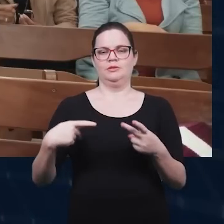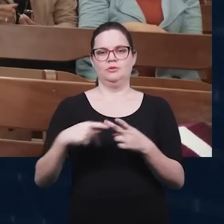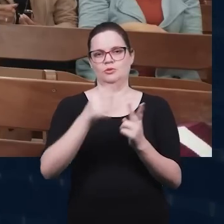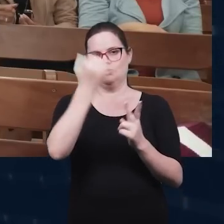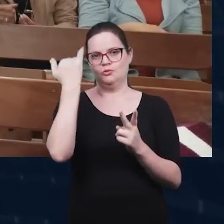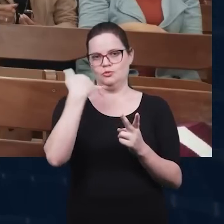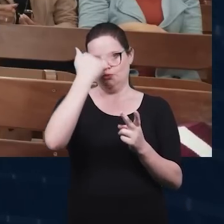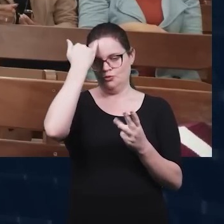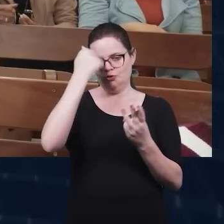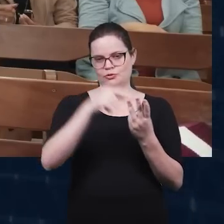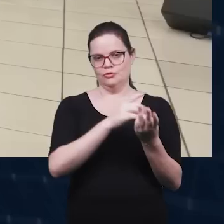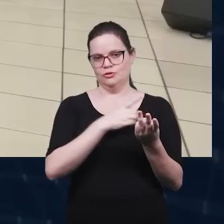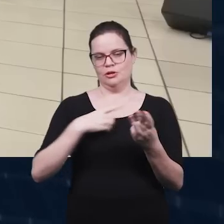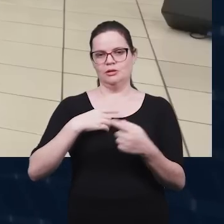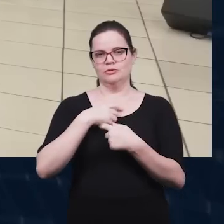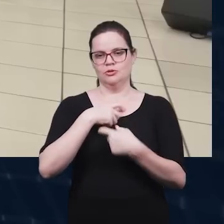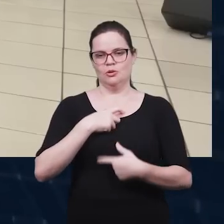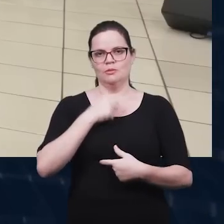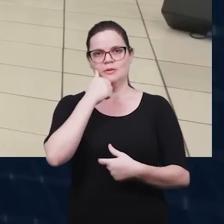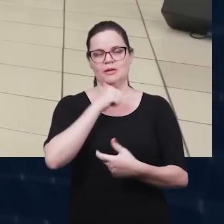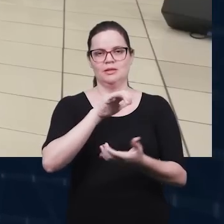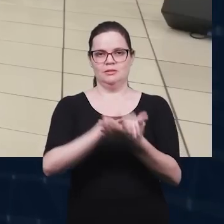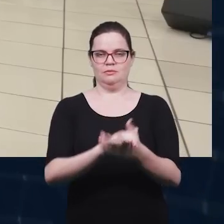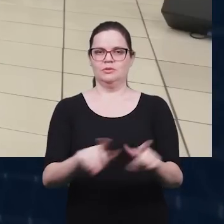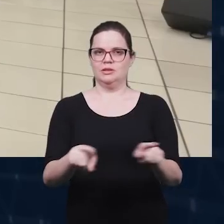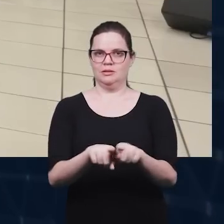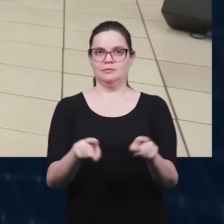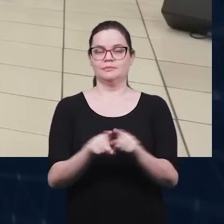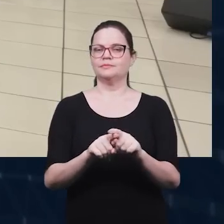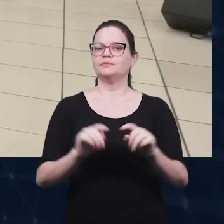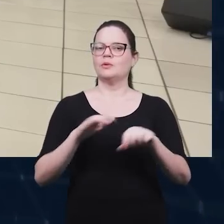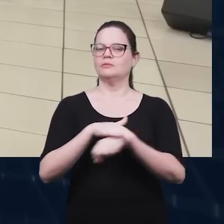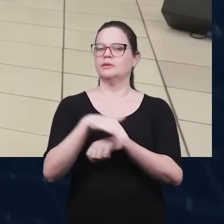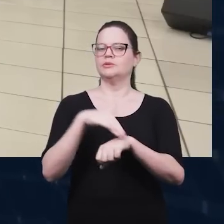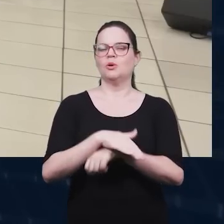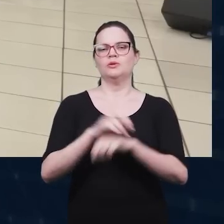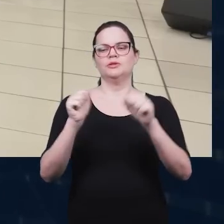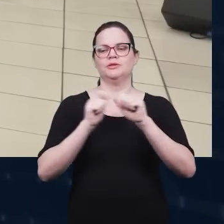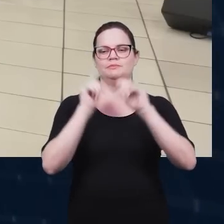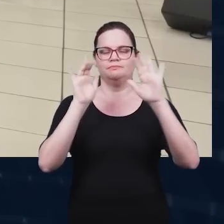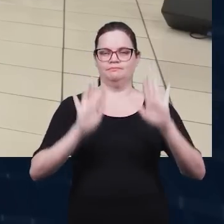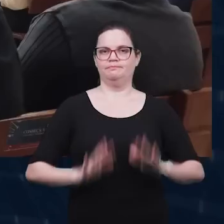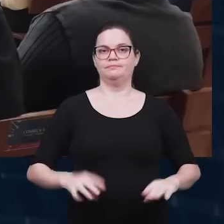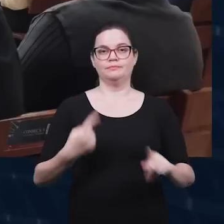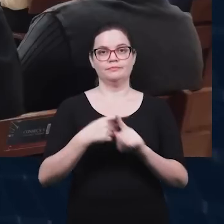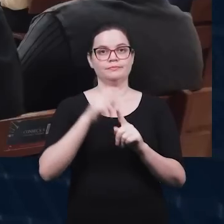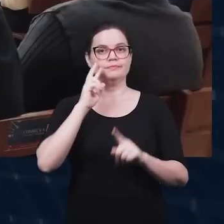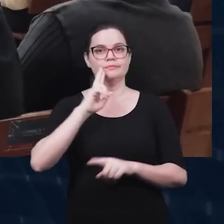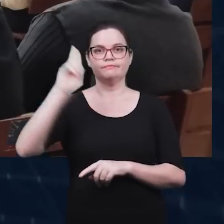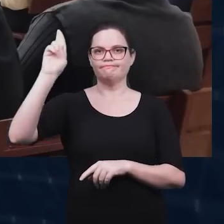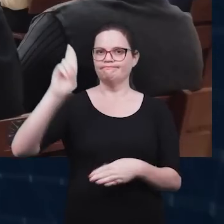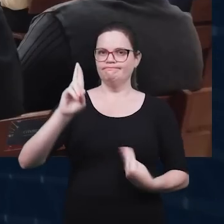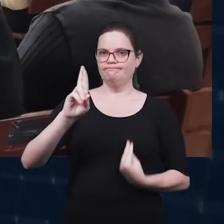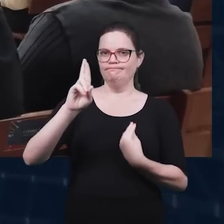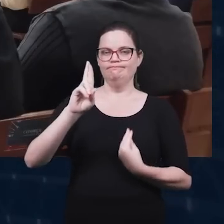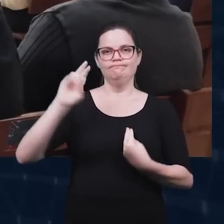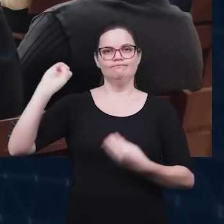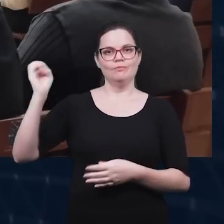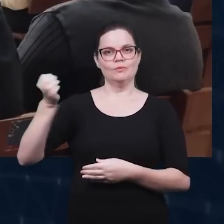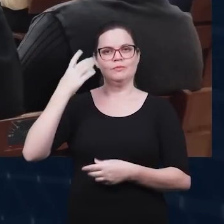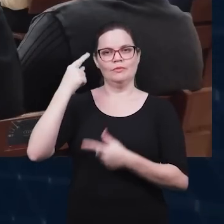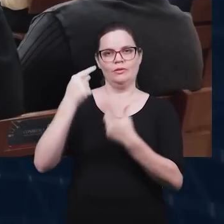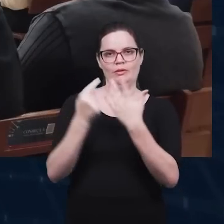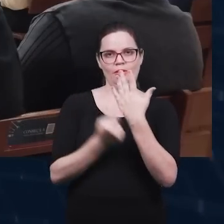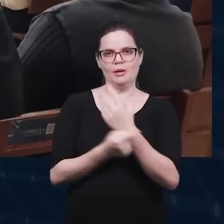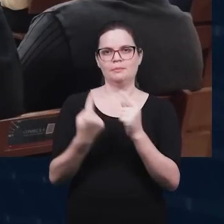diáconos e obreiros e suas esposas. Uma noite repleta de bênçãos, onde o Senhor se revelou no encerramento